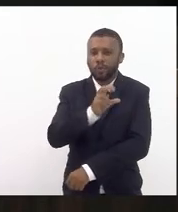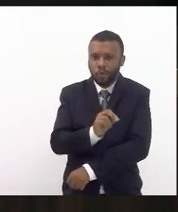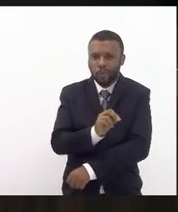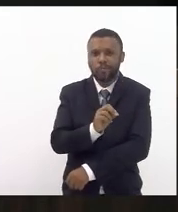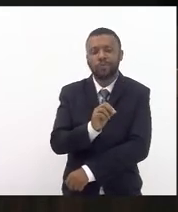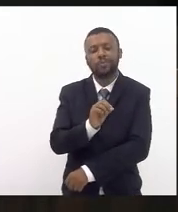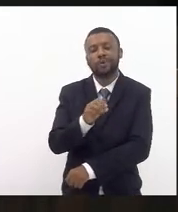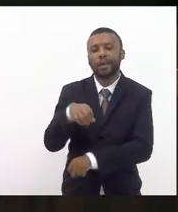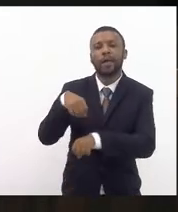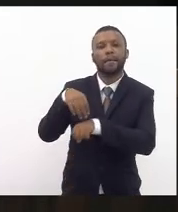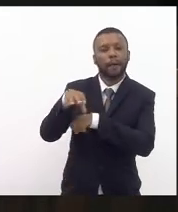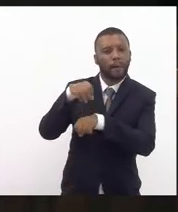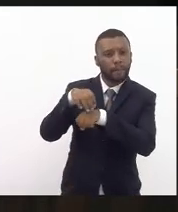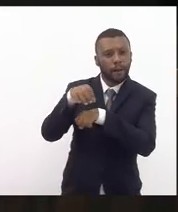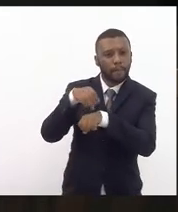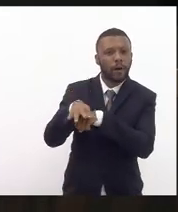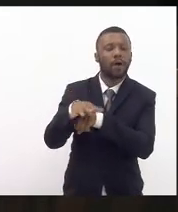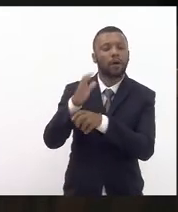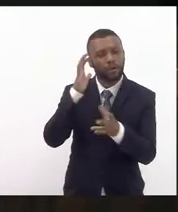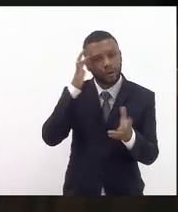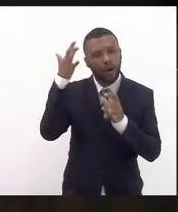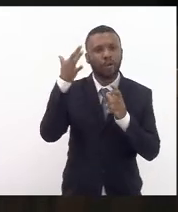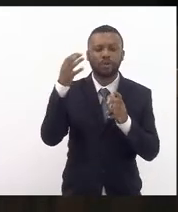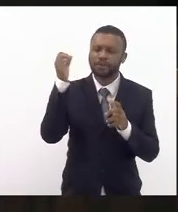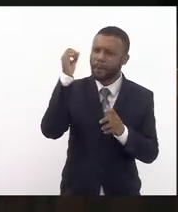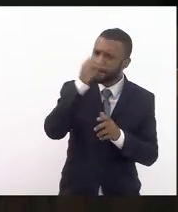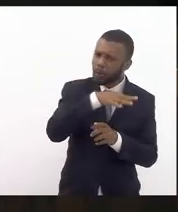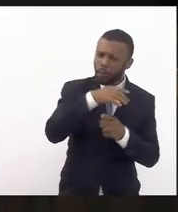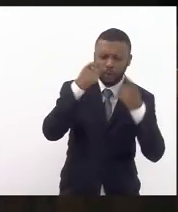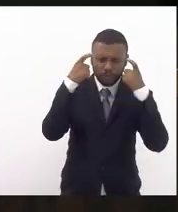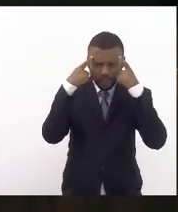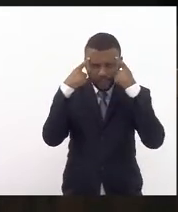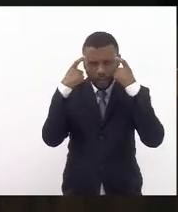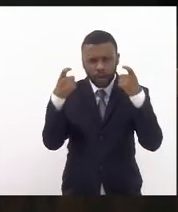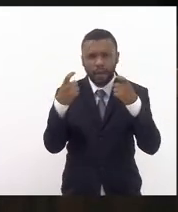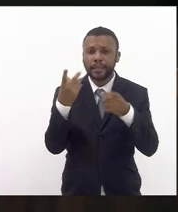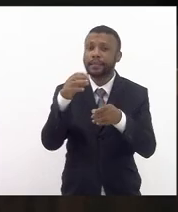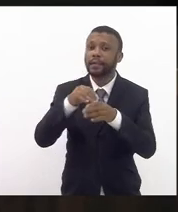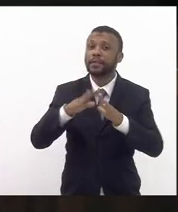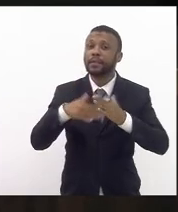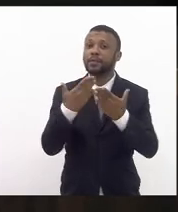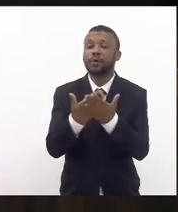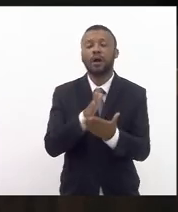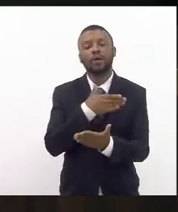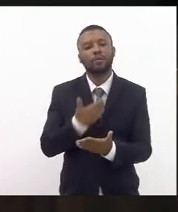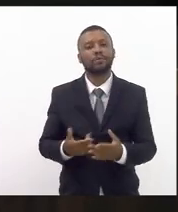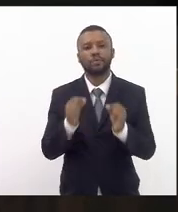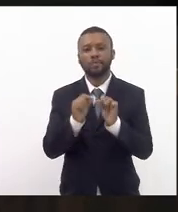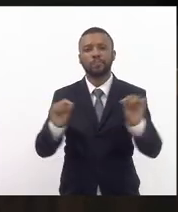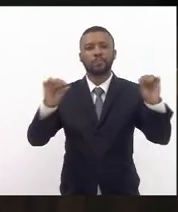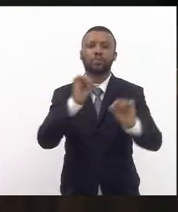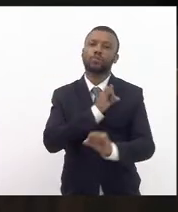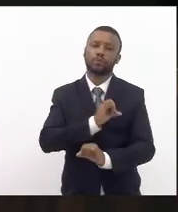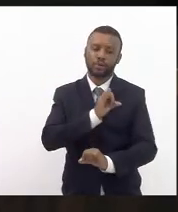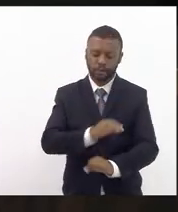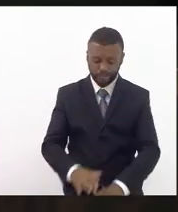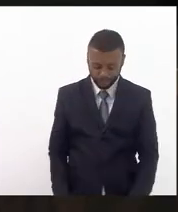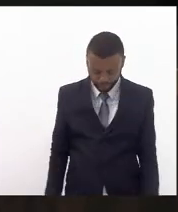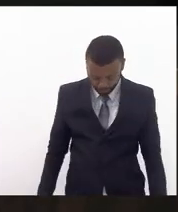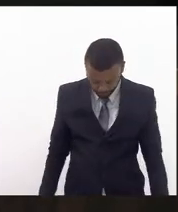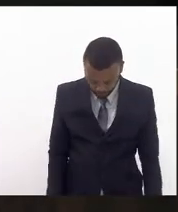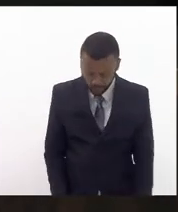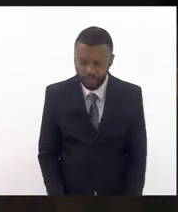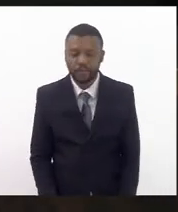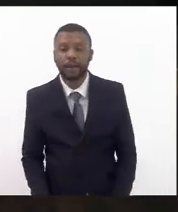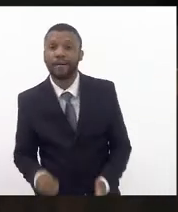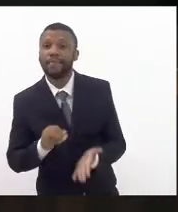dos casos de abusos, violência no âmbito das escolas estaduais do Estado do Rio de Janeiro.